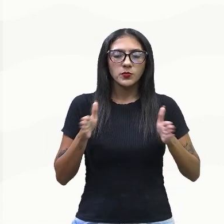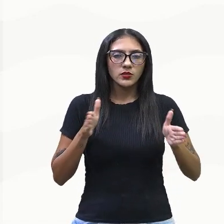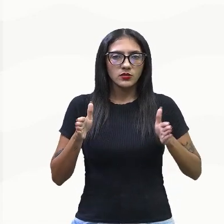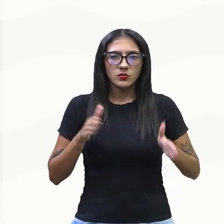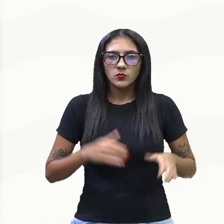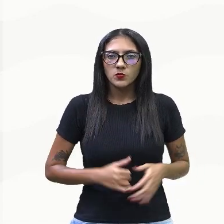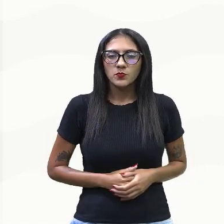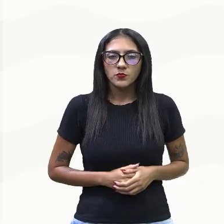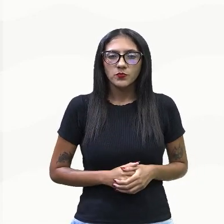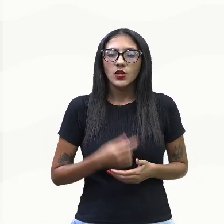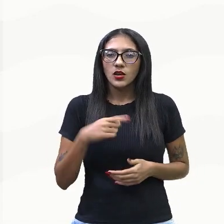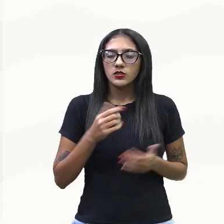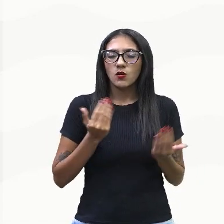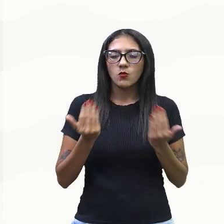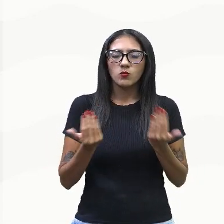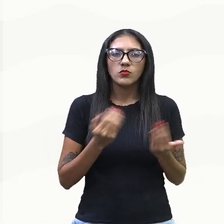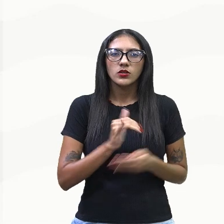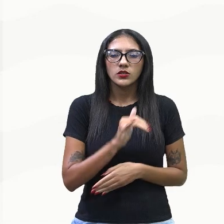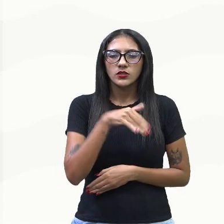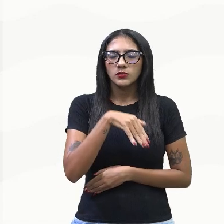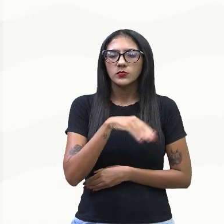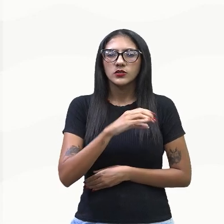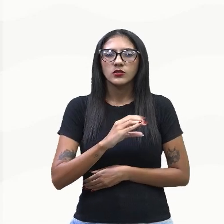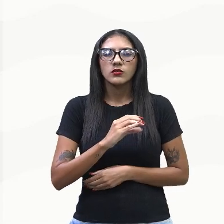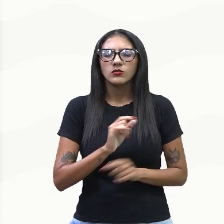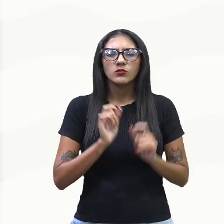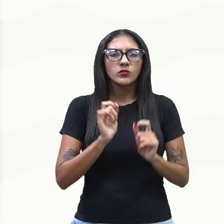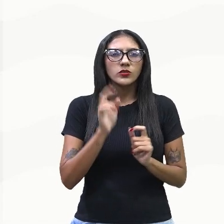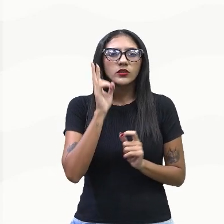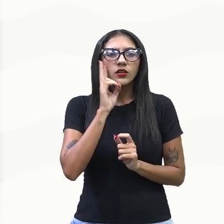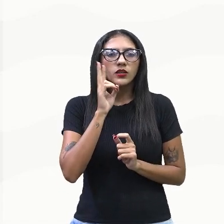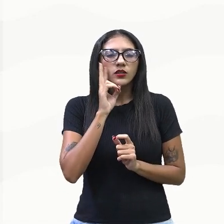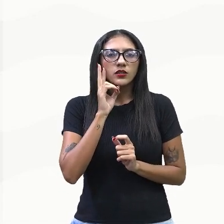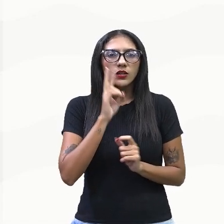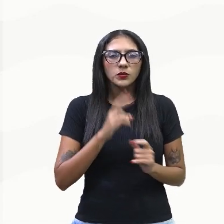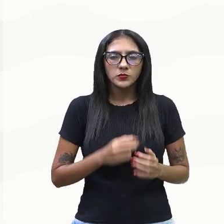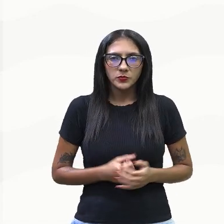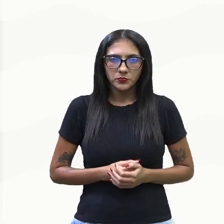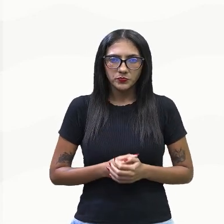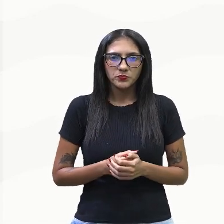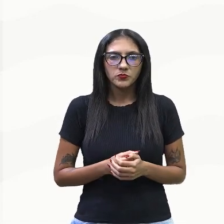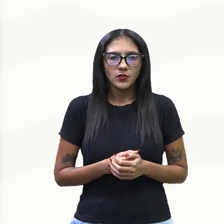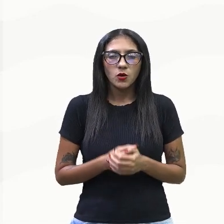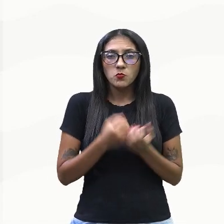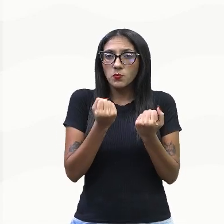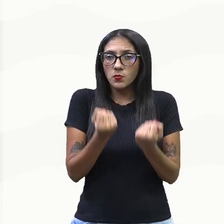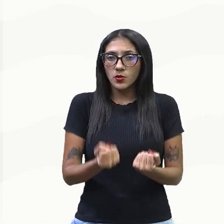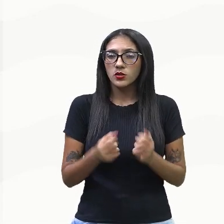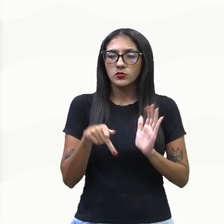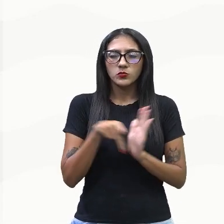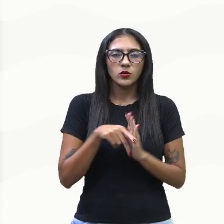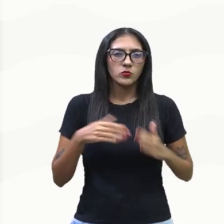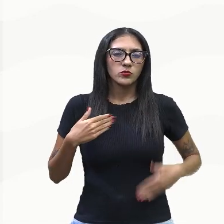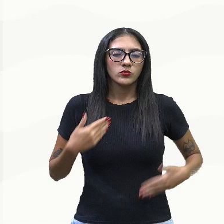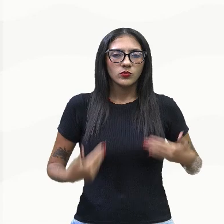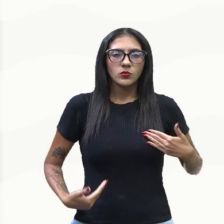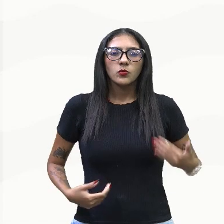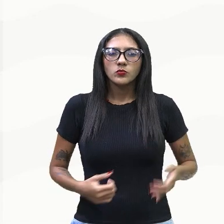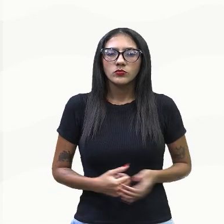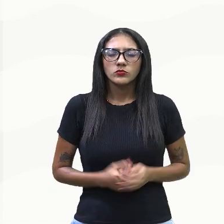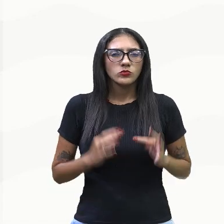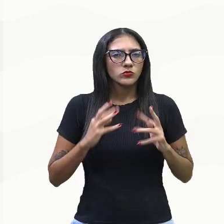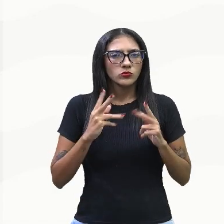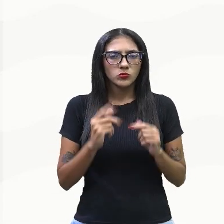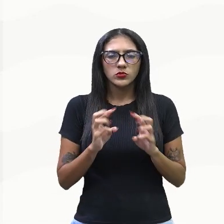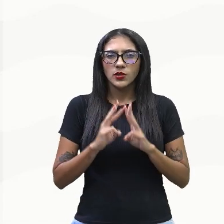o IMC, certo? De que é mesmo o IMC? Índice de massa corpórea, que compreende a massa